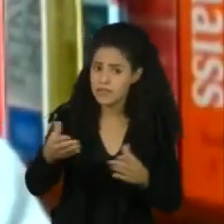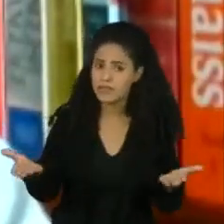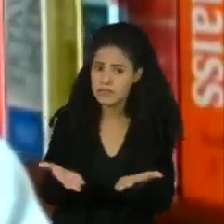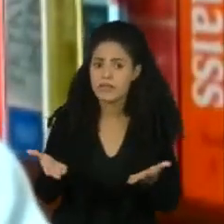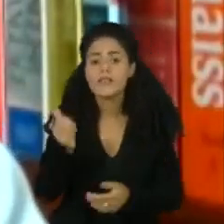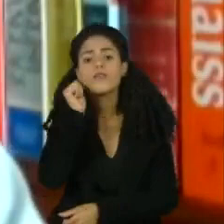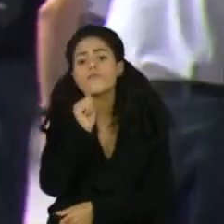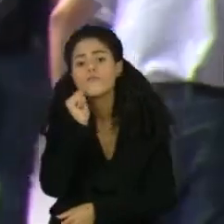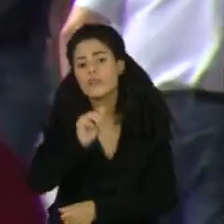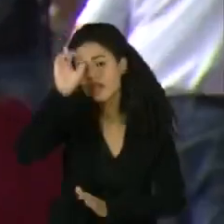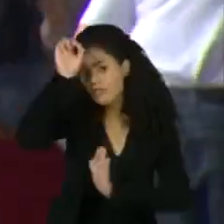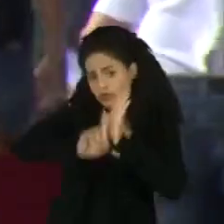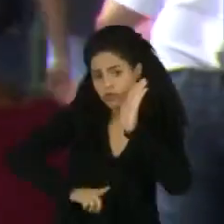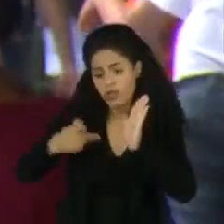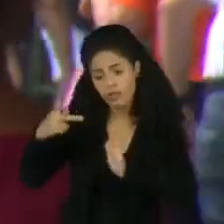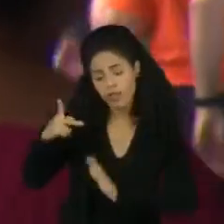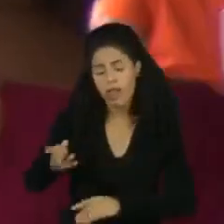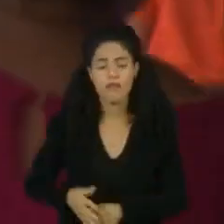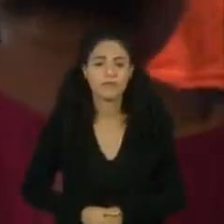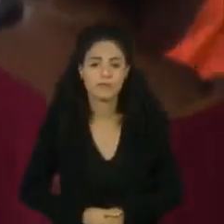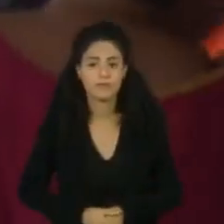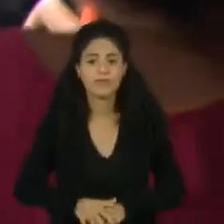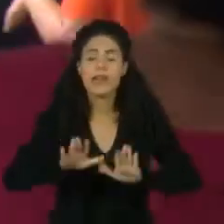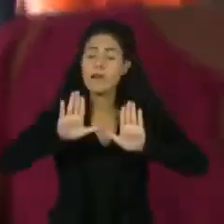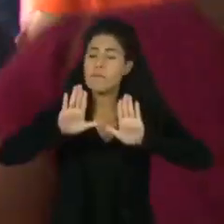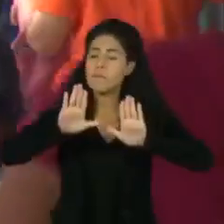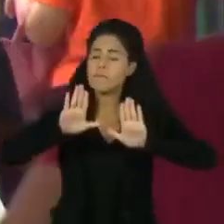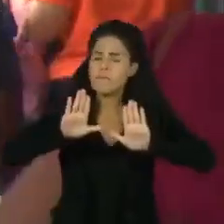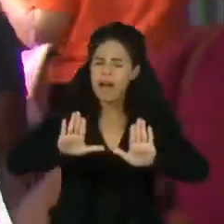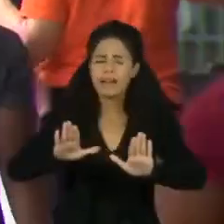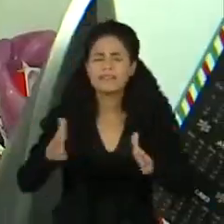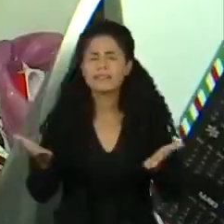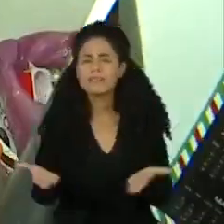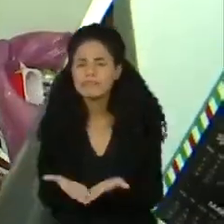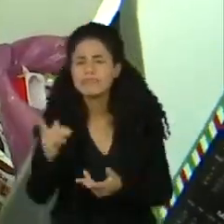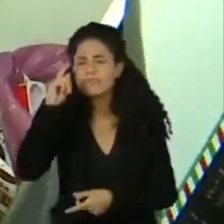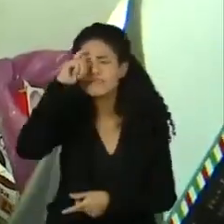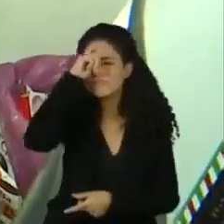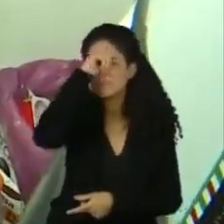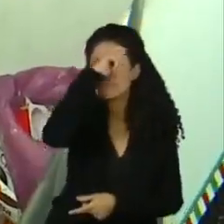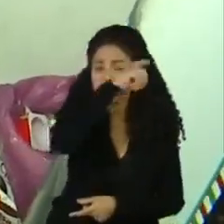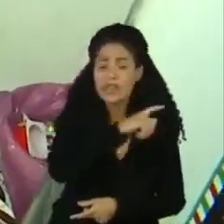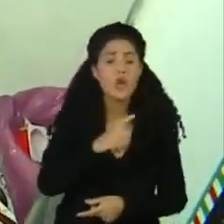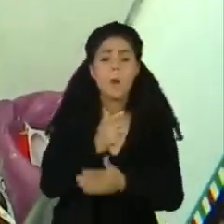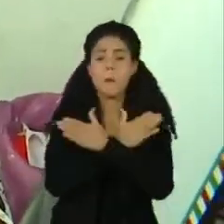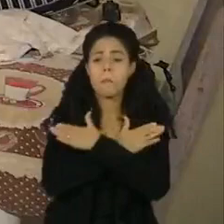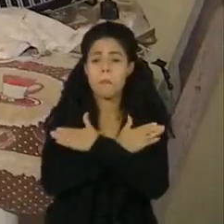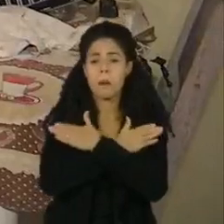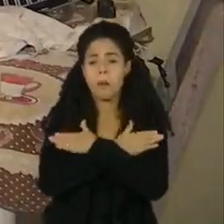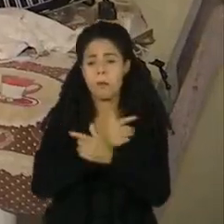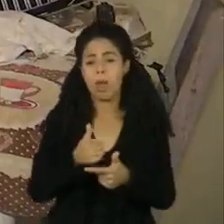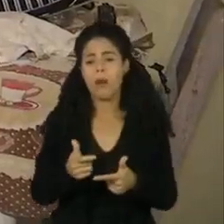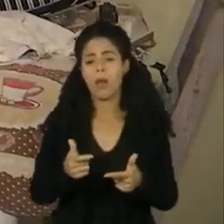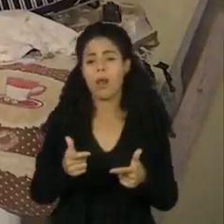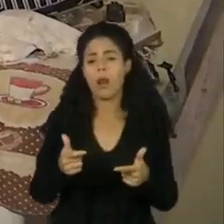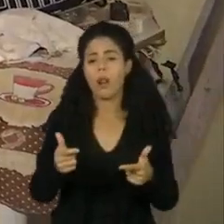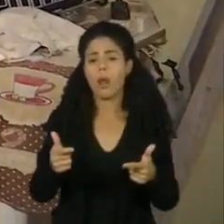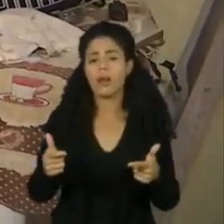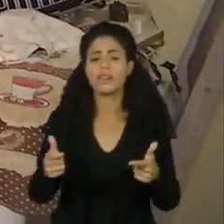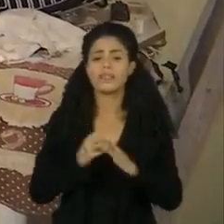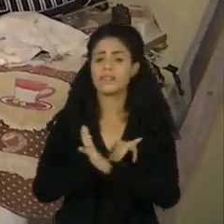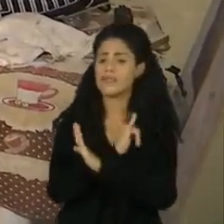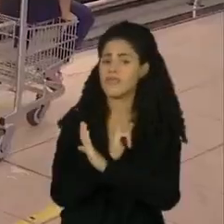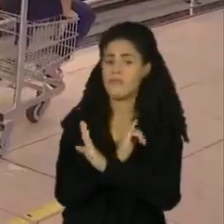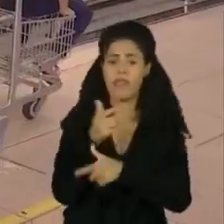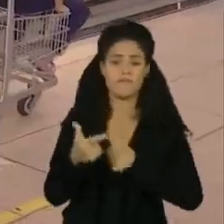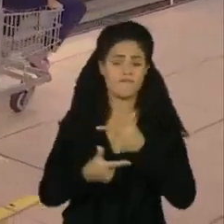que ela tem direito. Mas acessar esses direitos em um mercado escasso cada vez mais vai se tornando sinônimo de